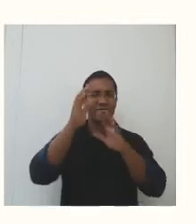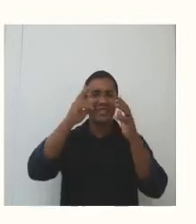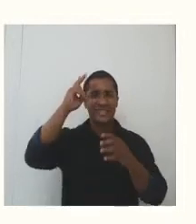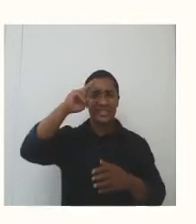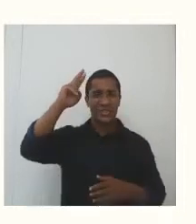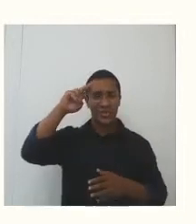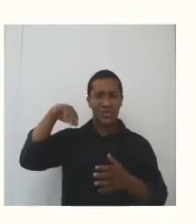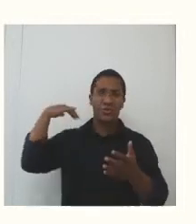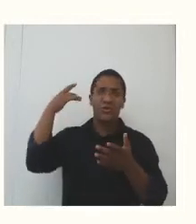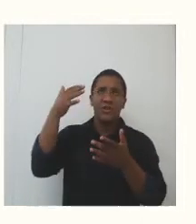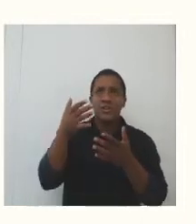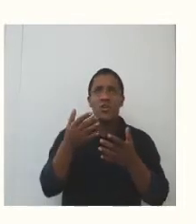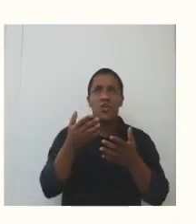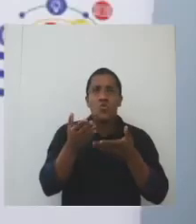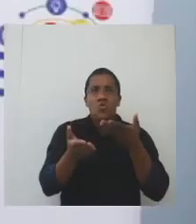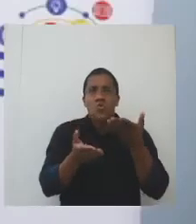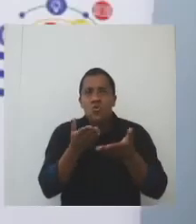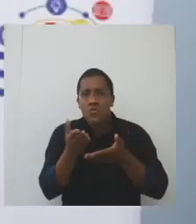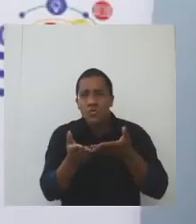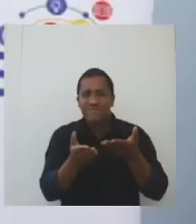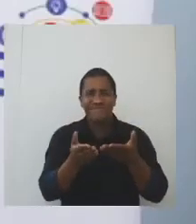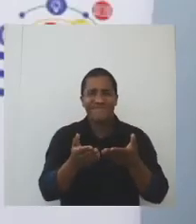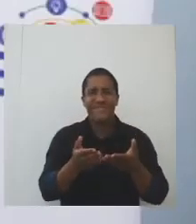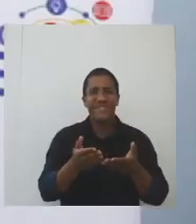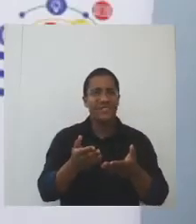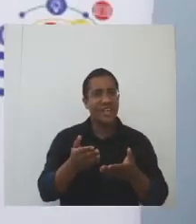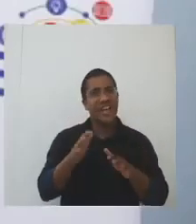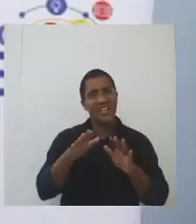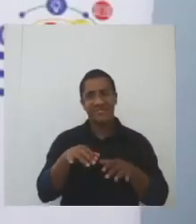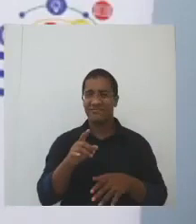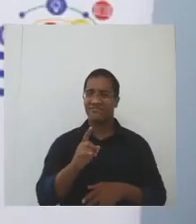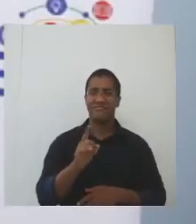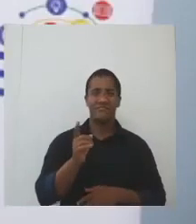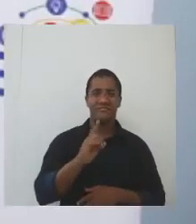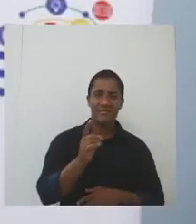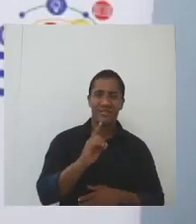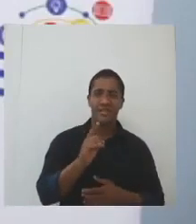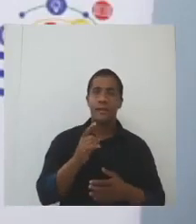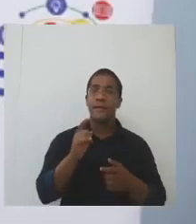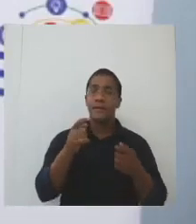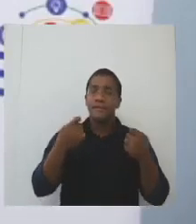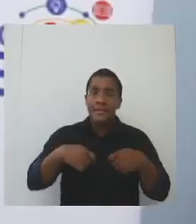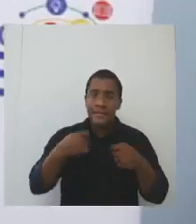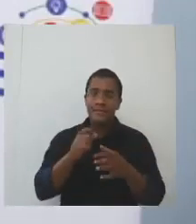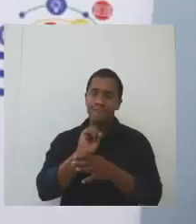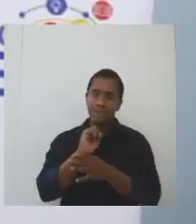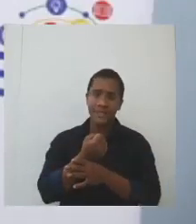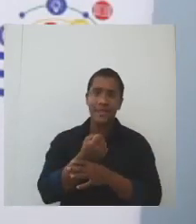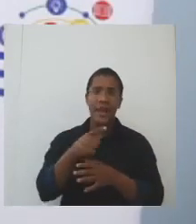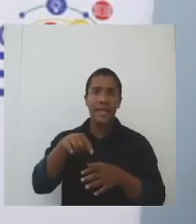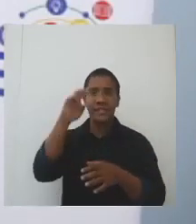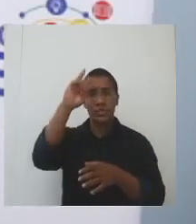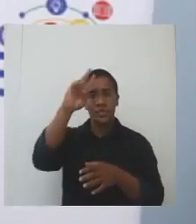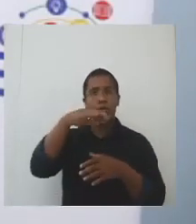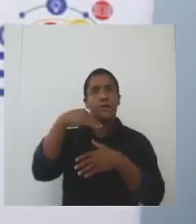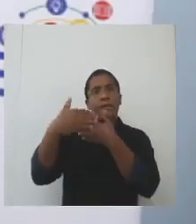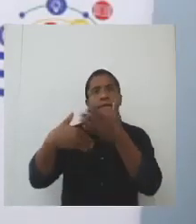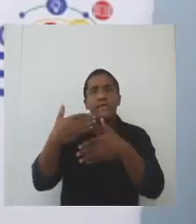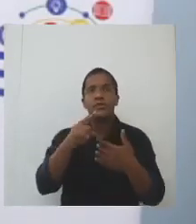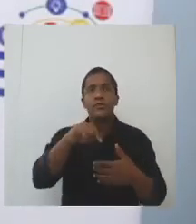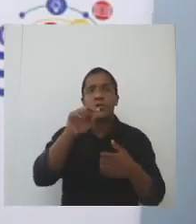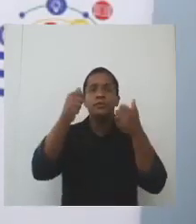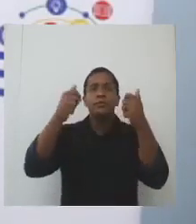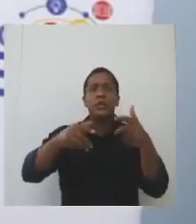muitas vezes não é tão preservada. Precisamos realmente aí de uma melhor preservação da nossa história para podermos contar que, na verdade, nós